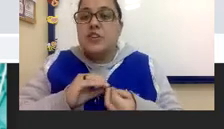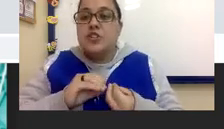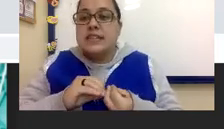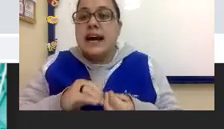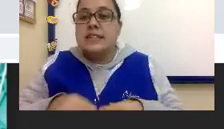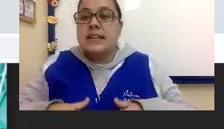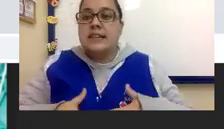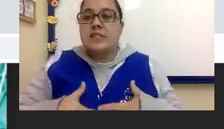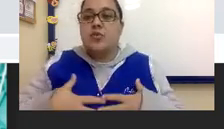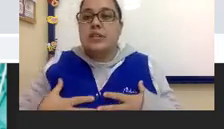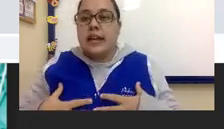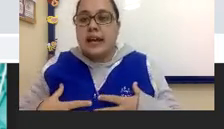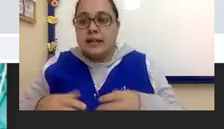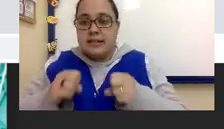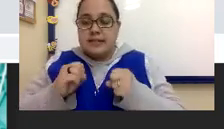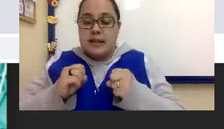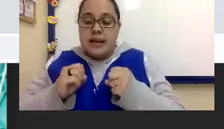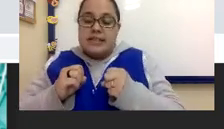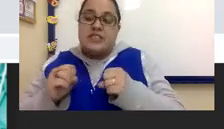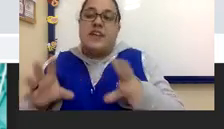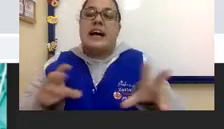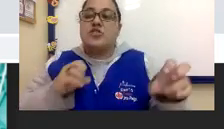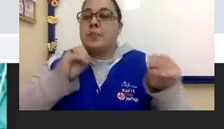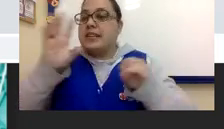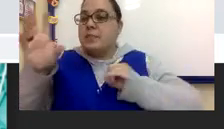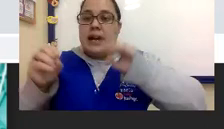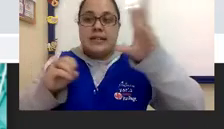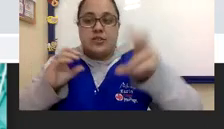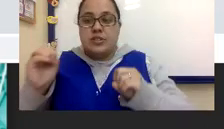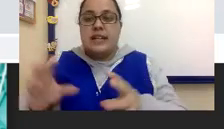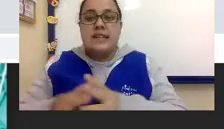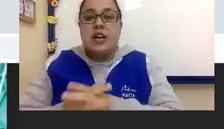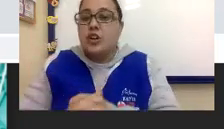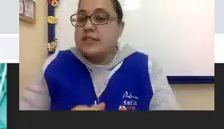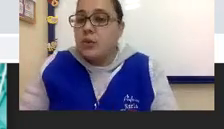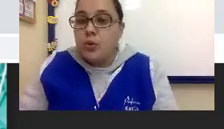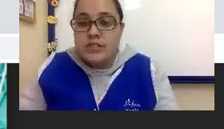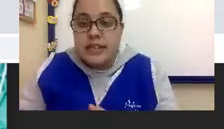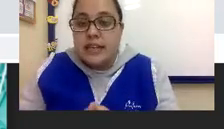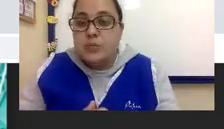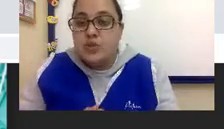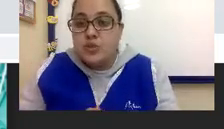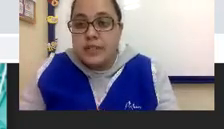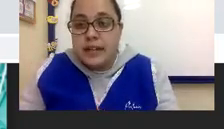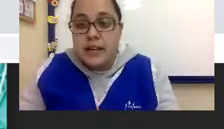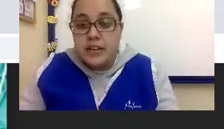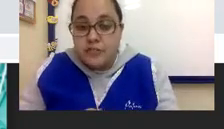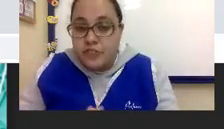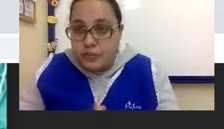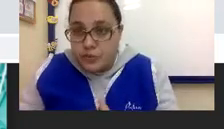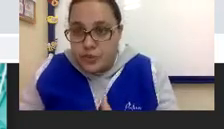essas vilosidades, sem esses nutrientes, esses vasos para espalhar esses nutrientes, nós não conseguiríamos nos